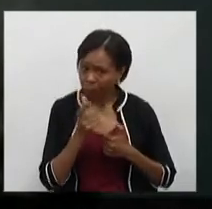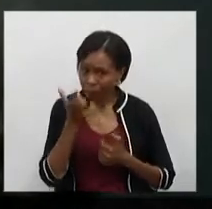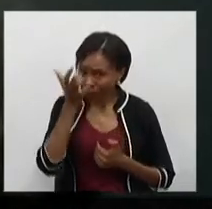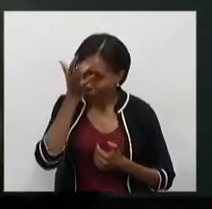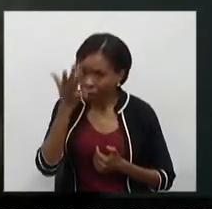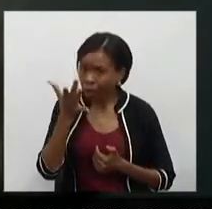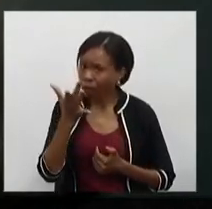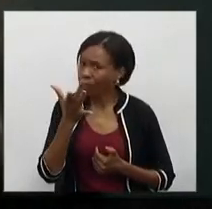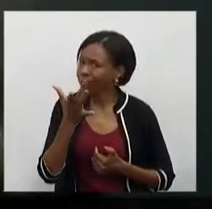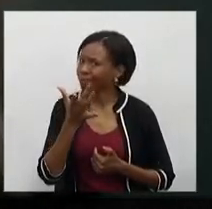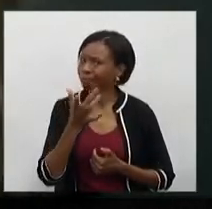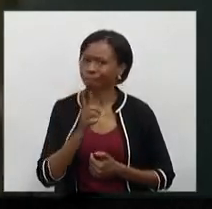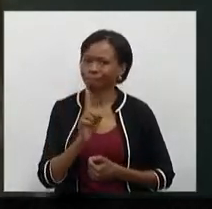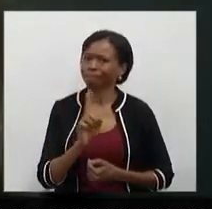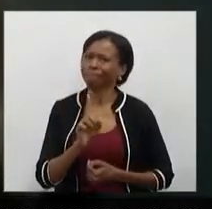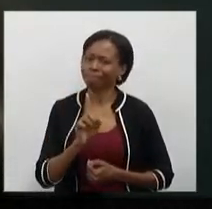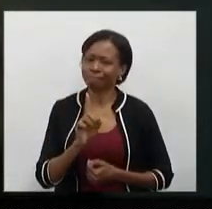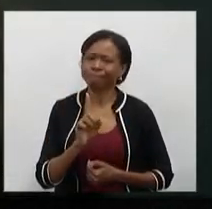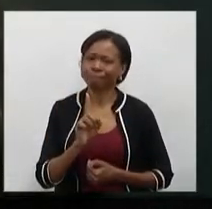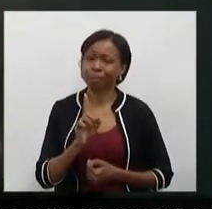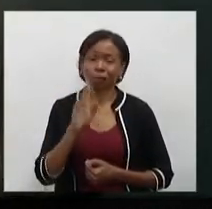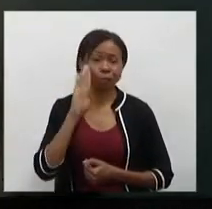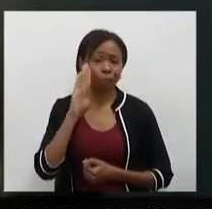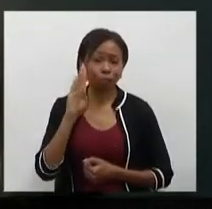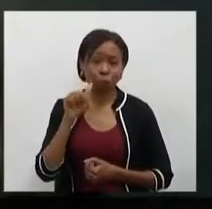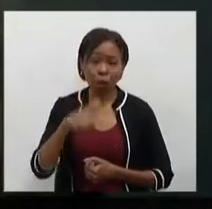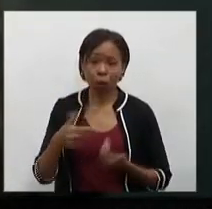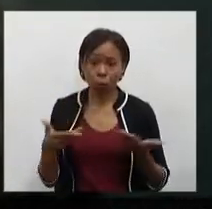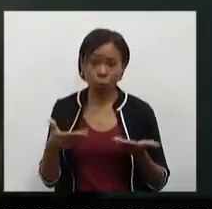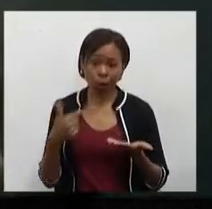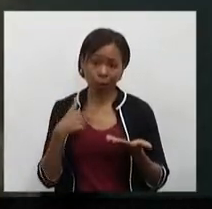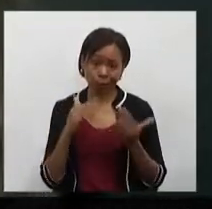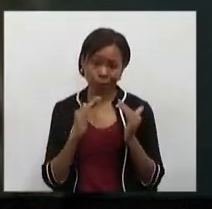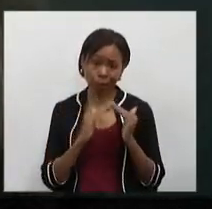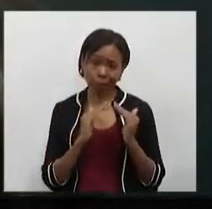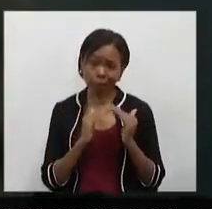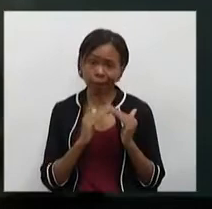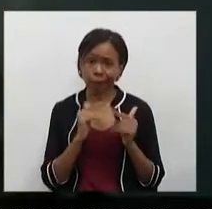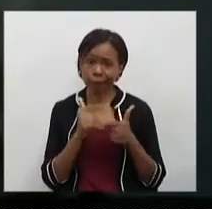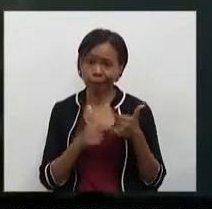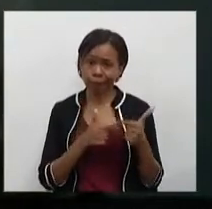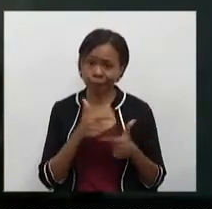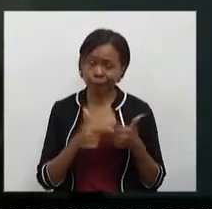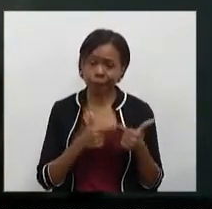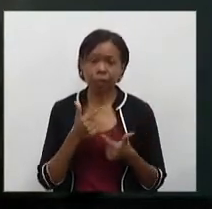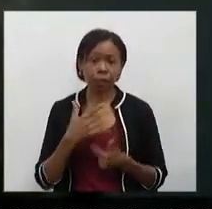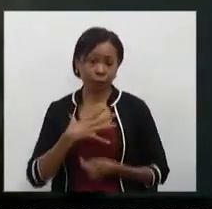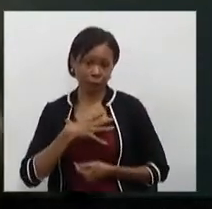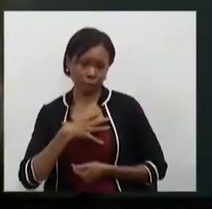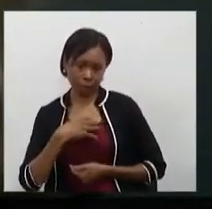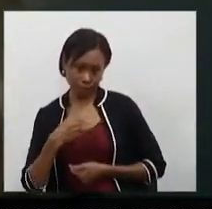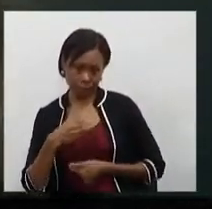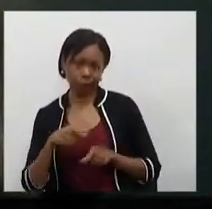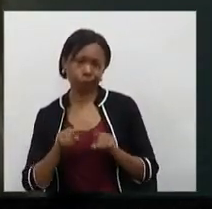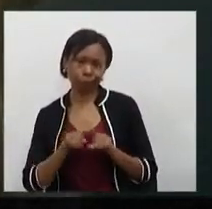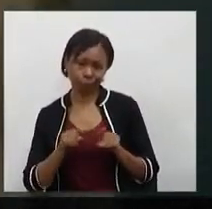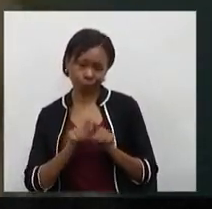fácil, principalmente agora que eu estou em casa, em home office, que tenho uma filha também autista.